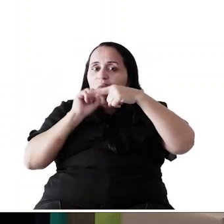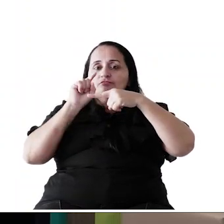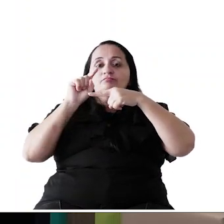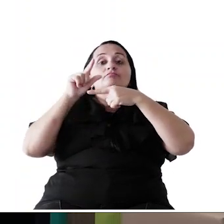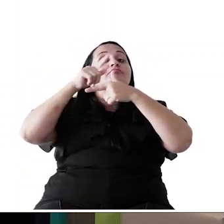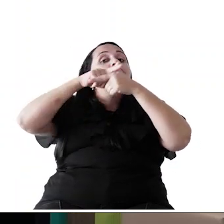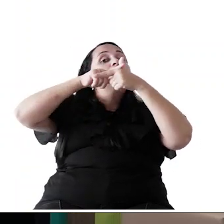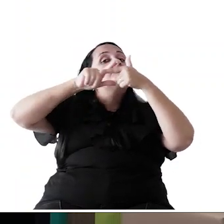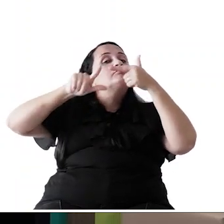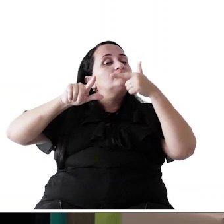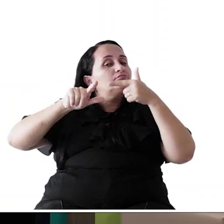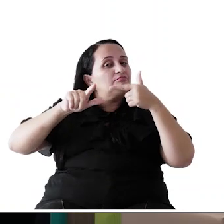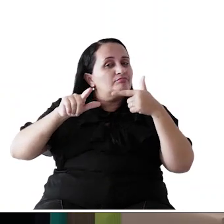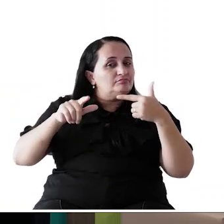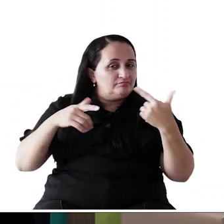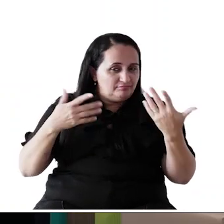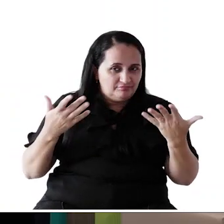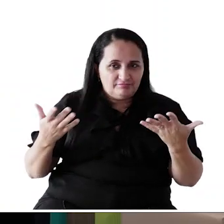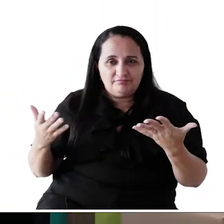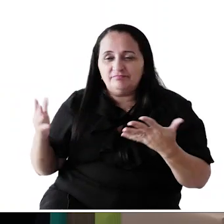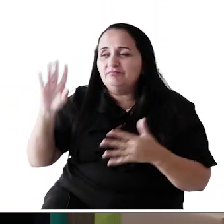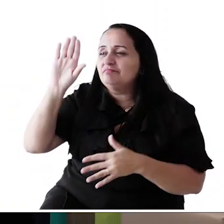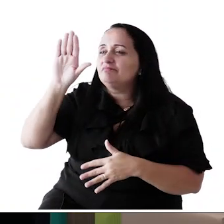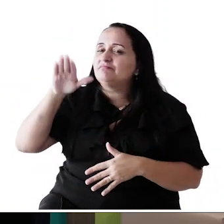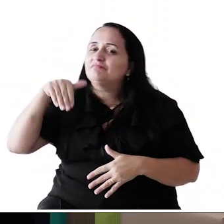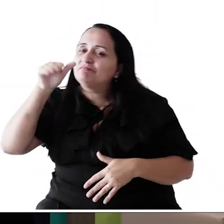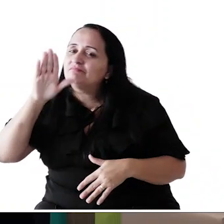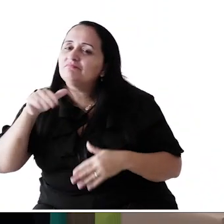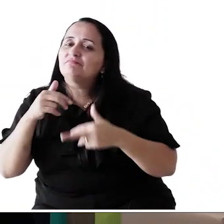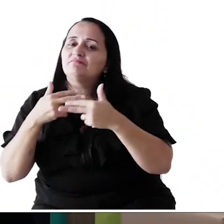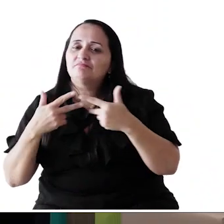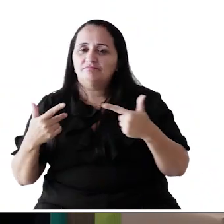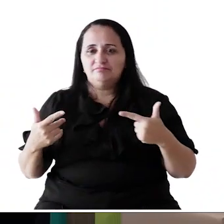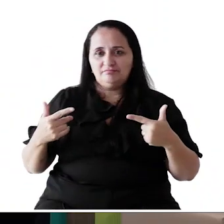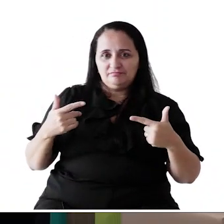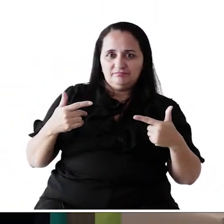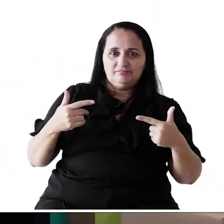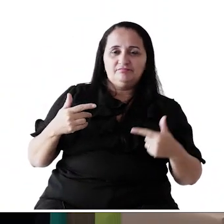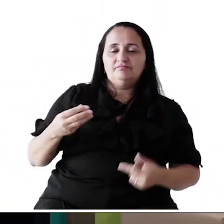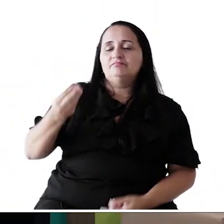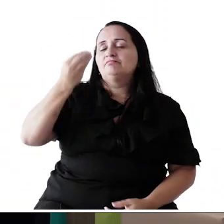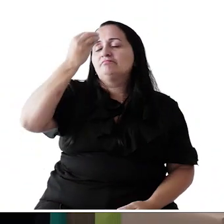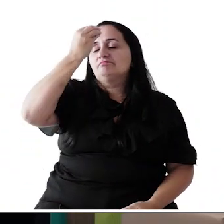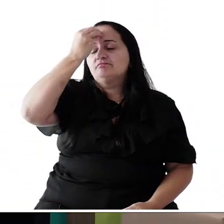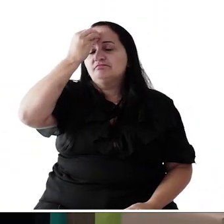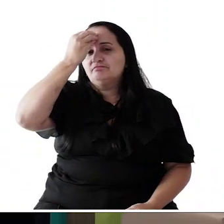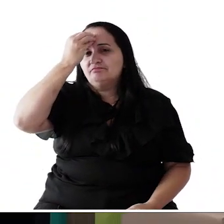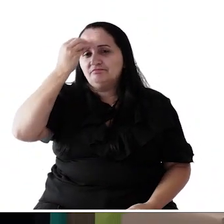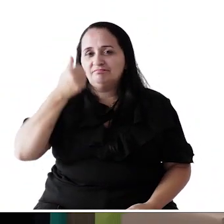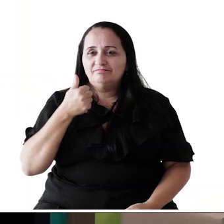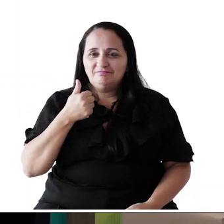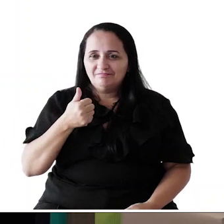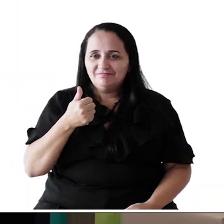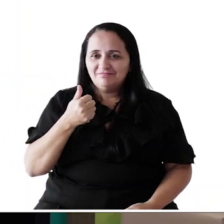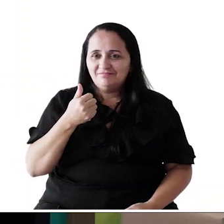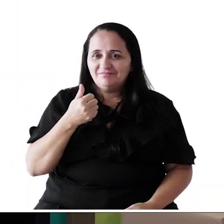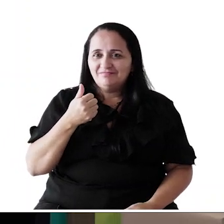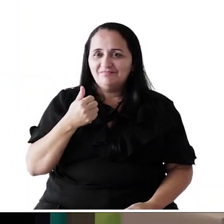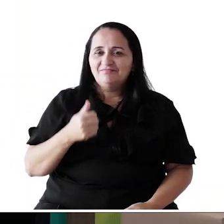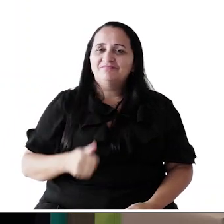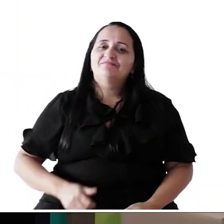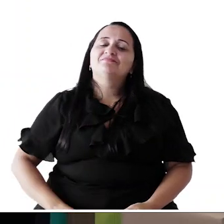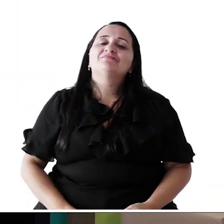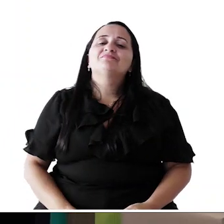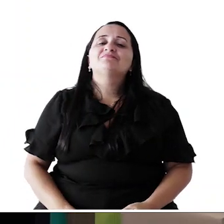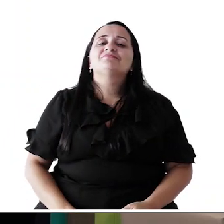sua atividade, na sua avaliação. A fração é a parte sobre o todo, que aí você não vai se esquecer, tá certo? Vamos